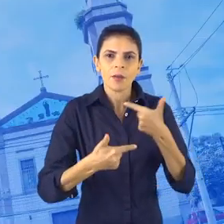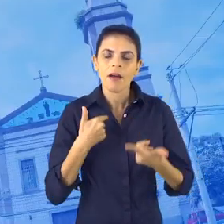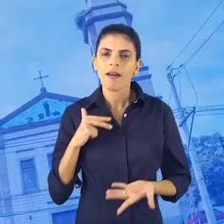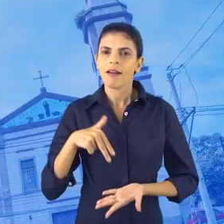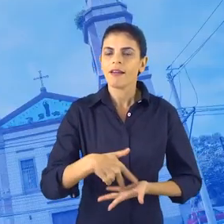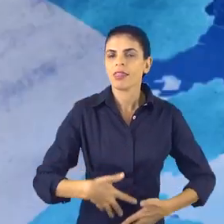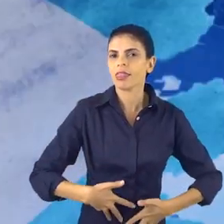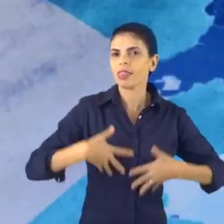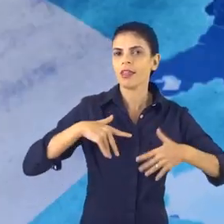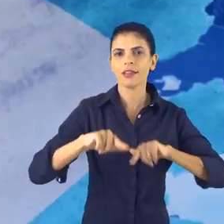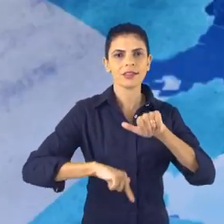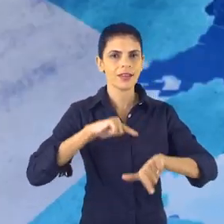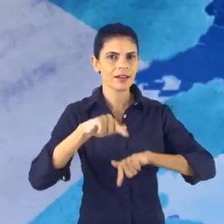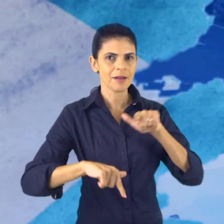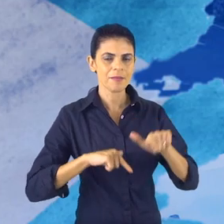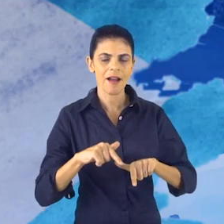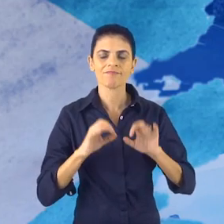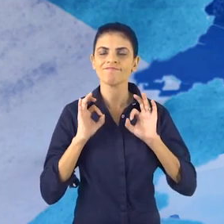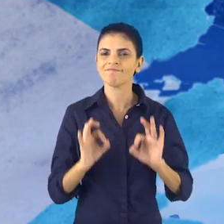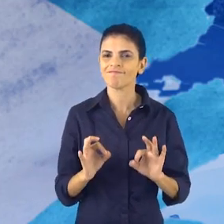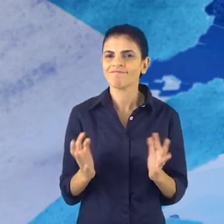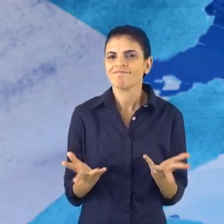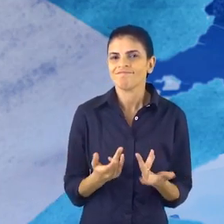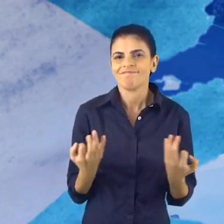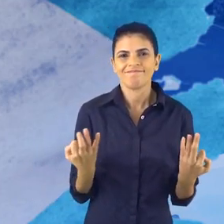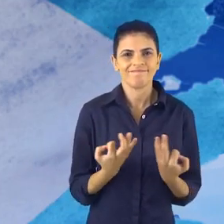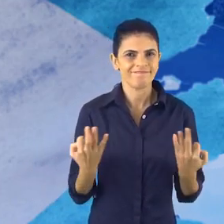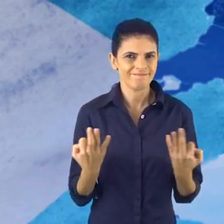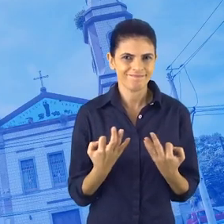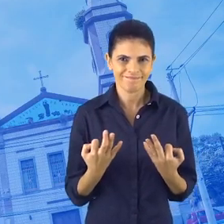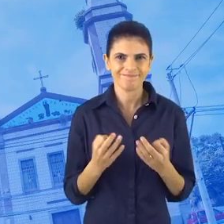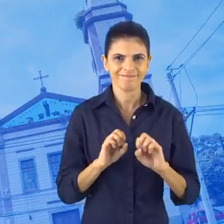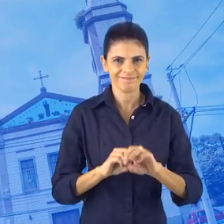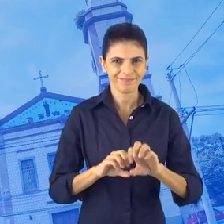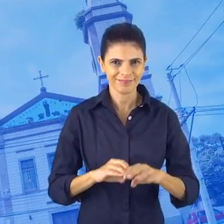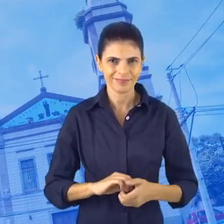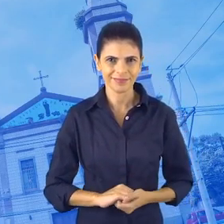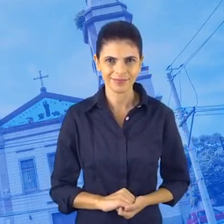condições de trabalho e assim realizar o seu trabalho perfeito na educação.